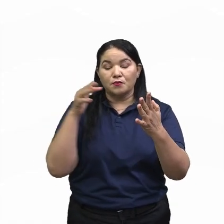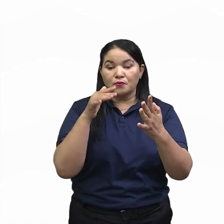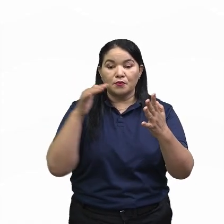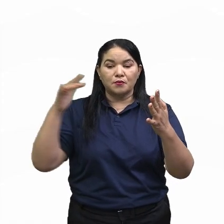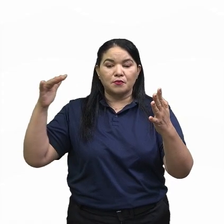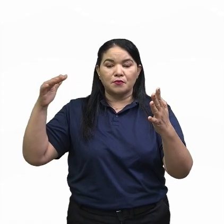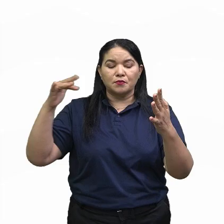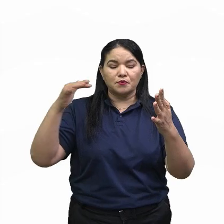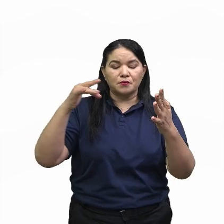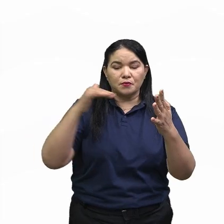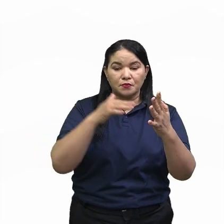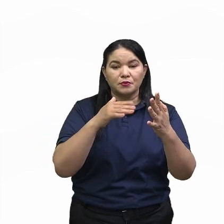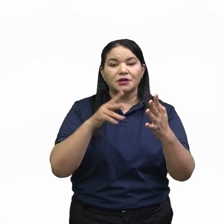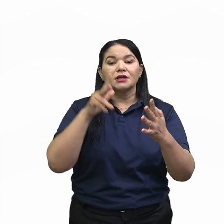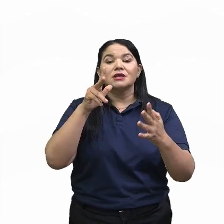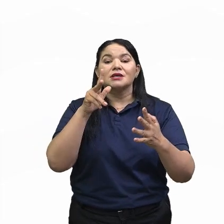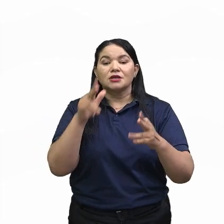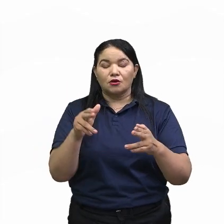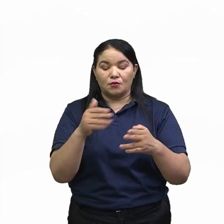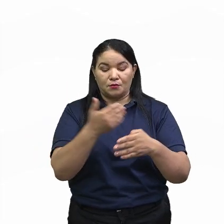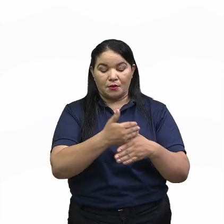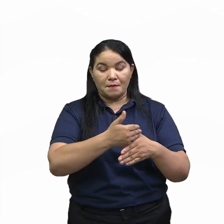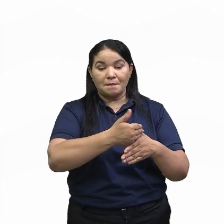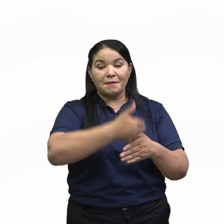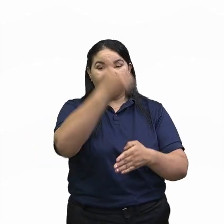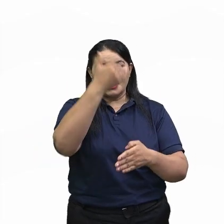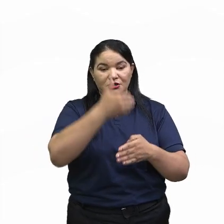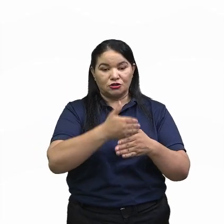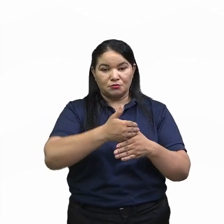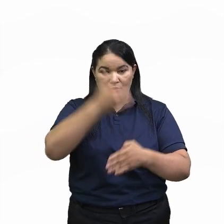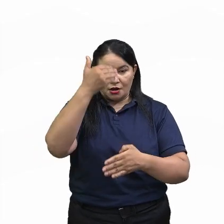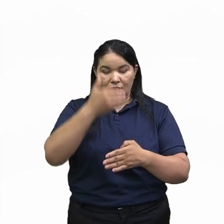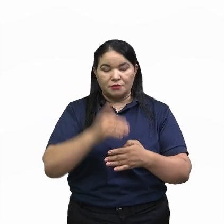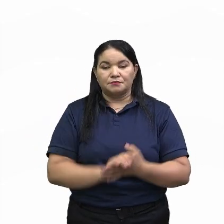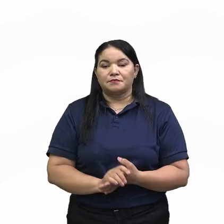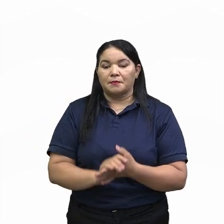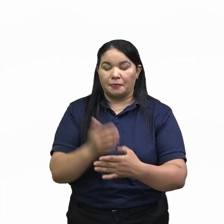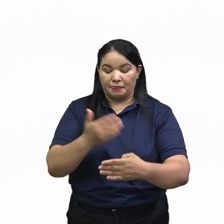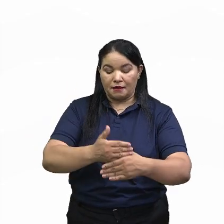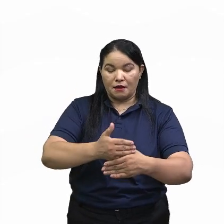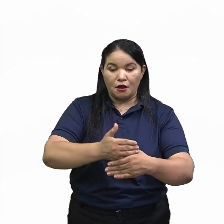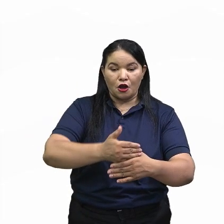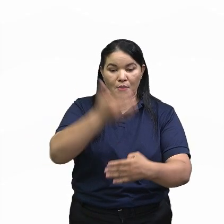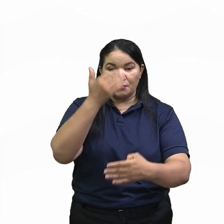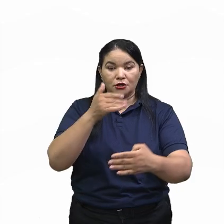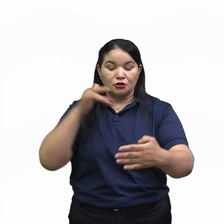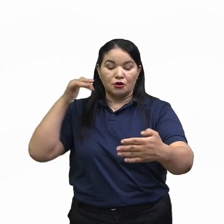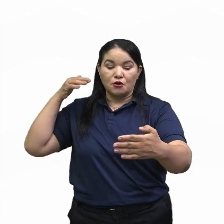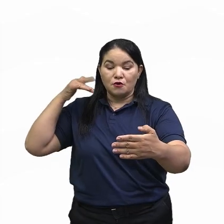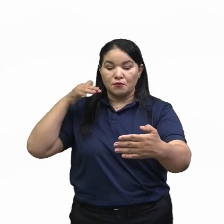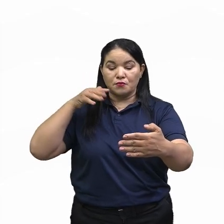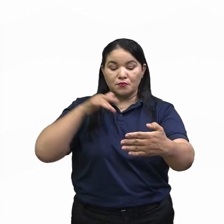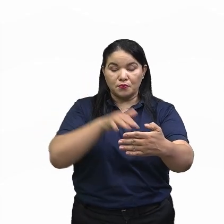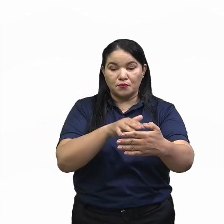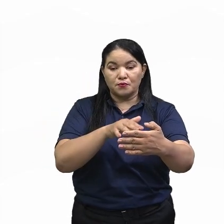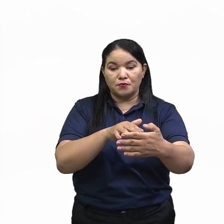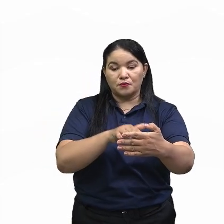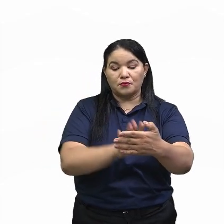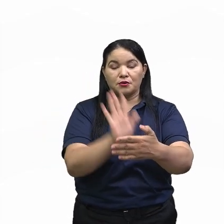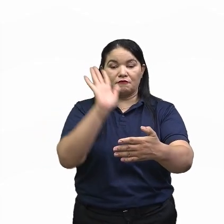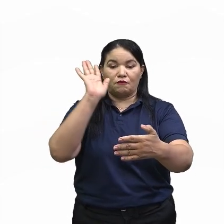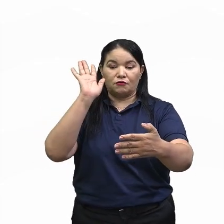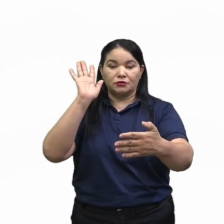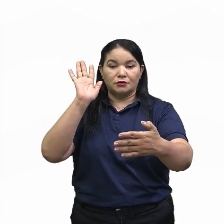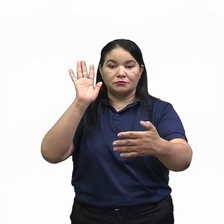obstáculo, como uma parede. Aí ela incide sobre a barreira e retorna para o meio no qual